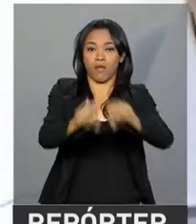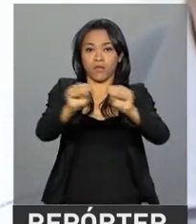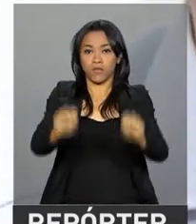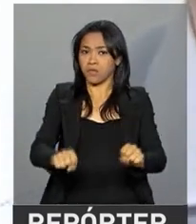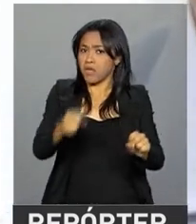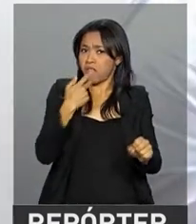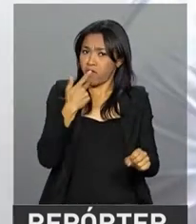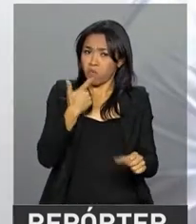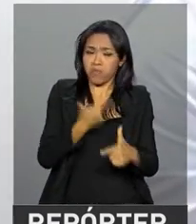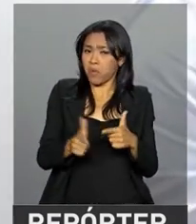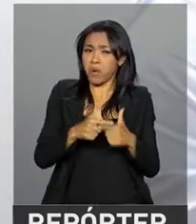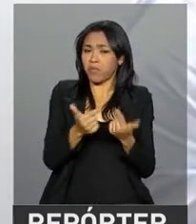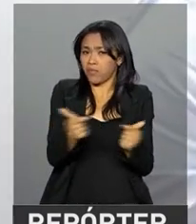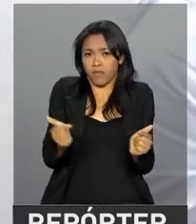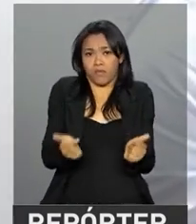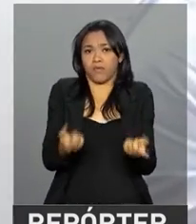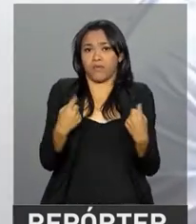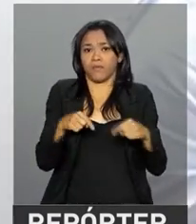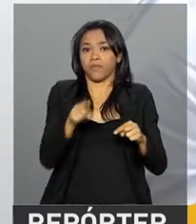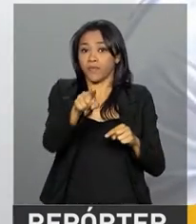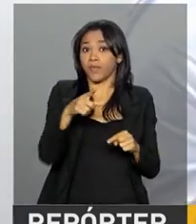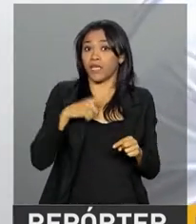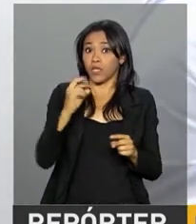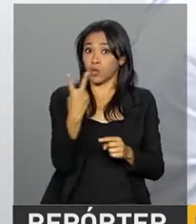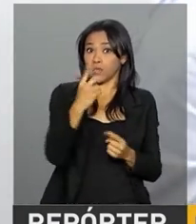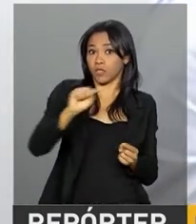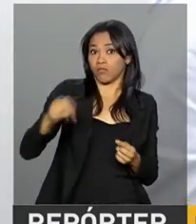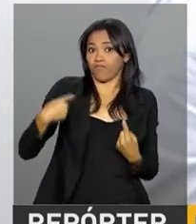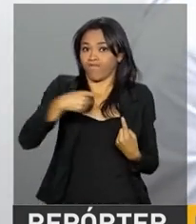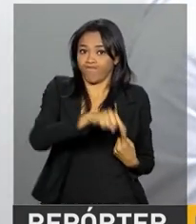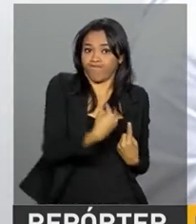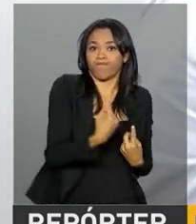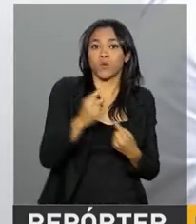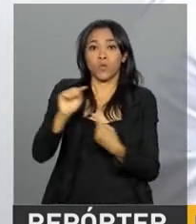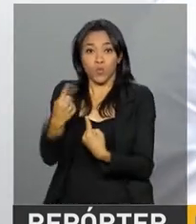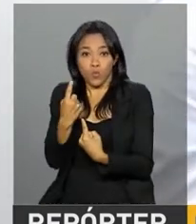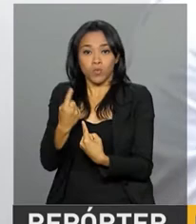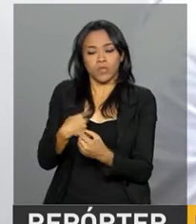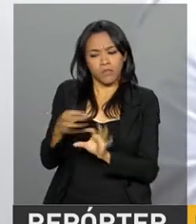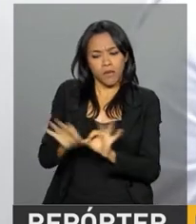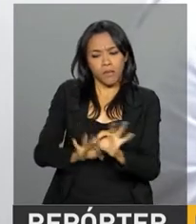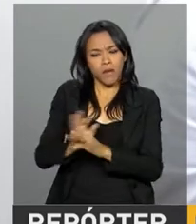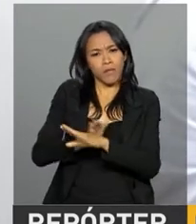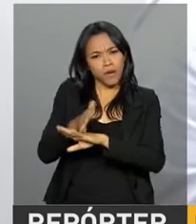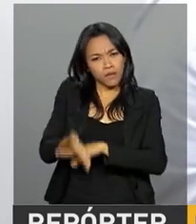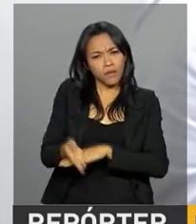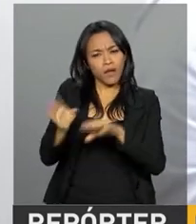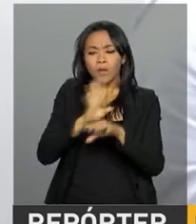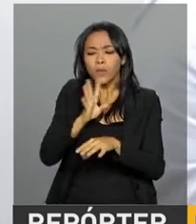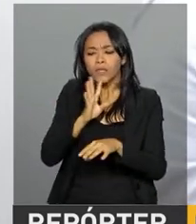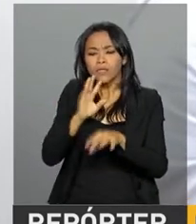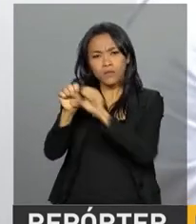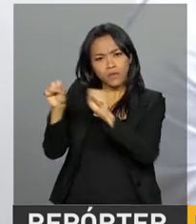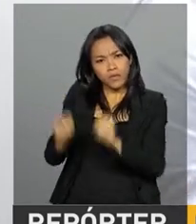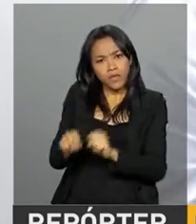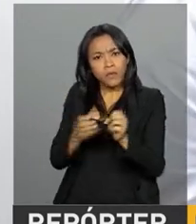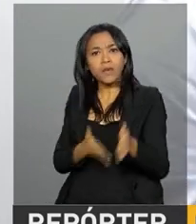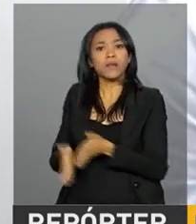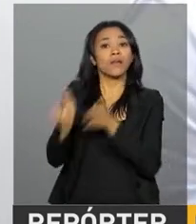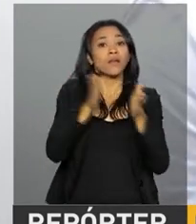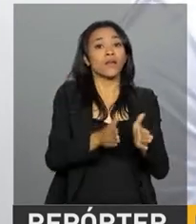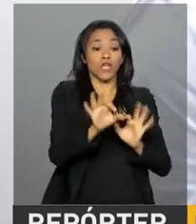grandes problemas então você tem dois desafios como se preparar para entrar no social que envolve a atualização dos dados cadastrais em